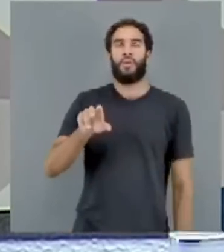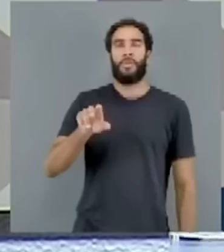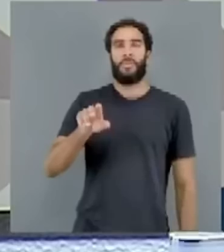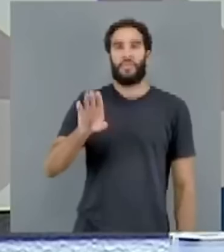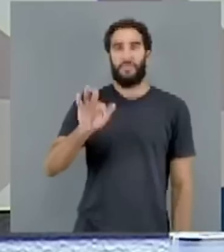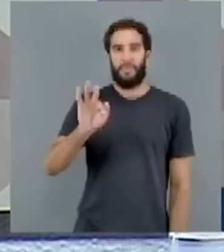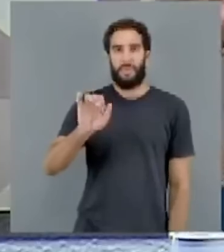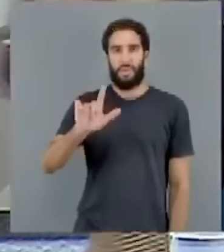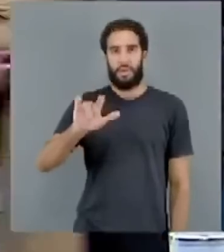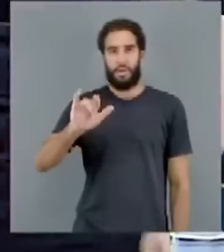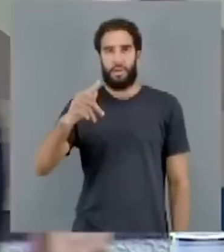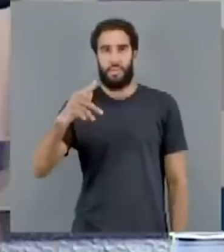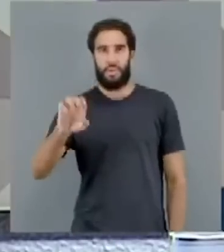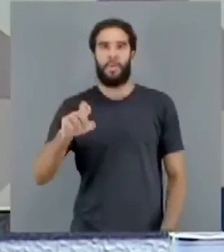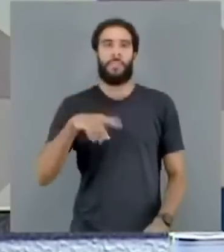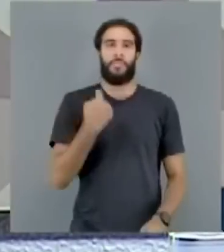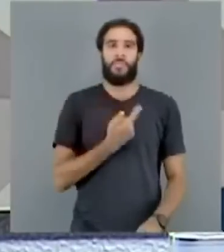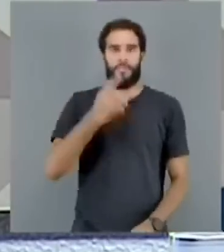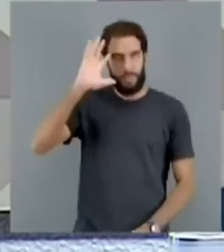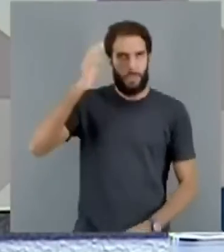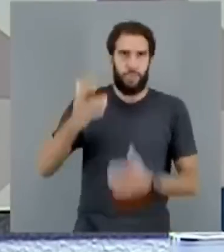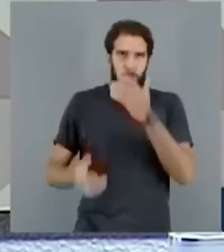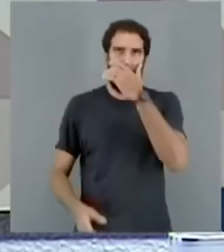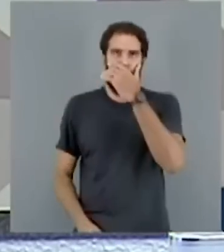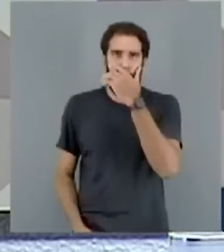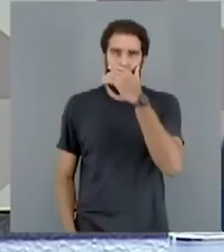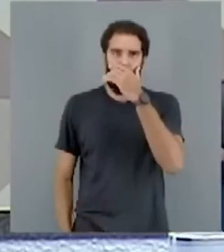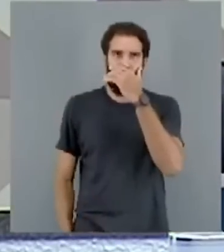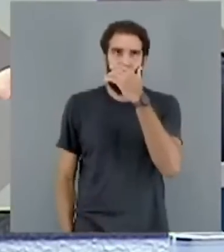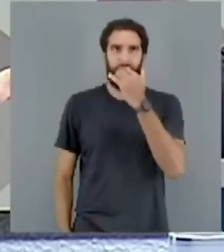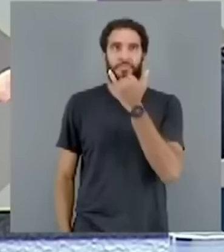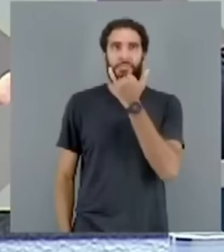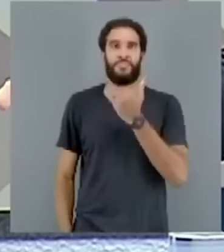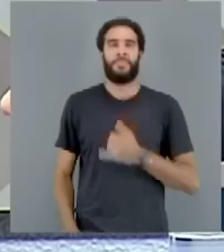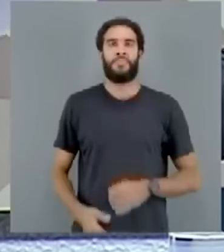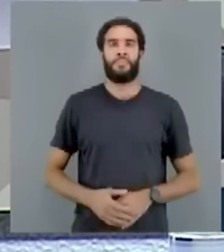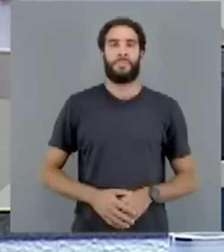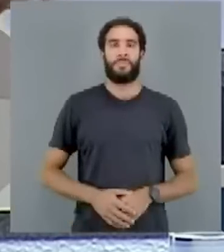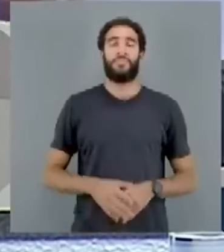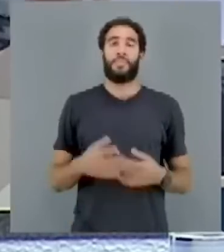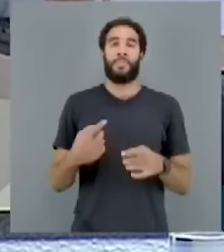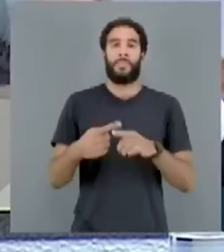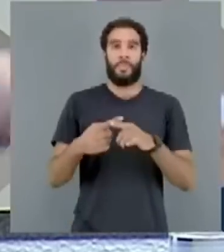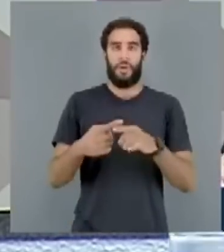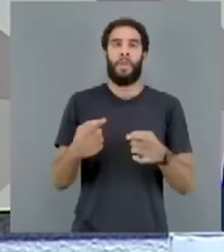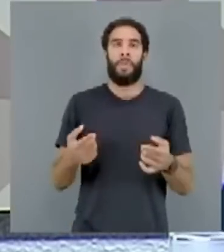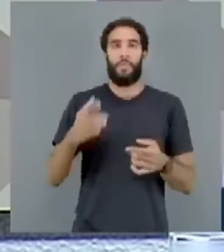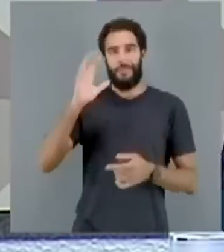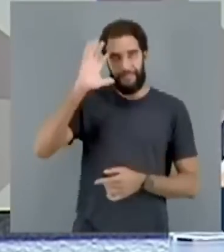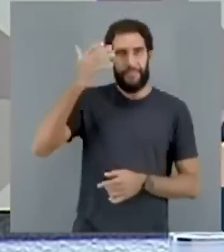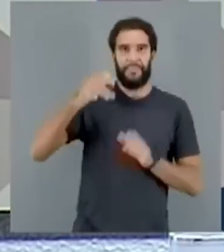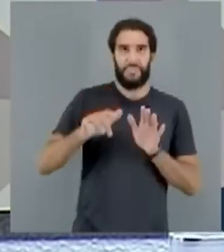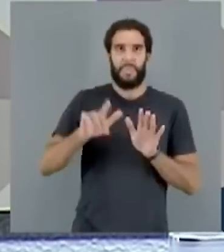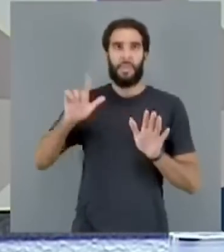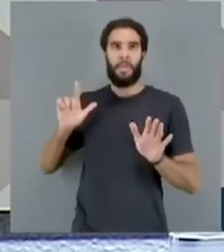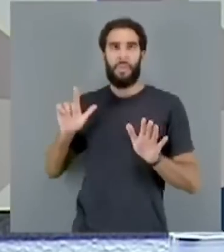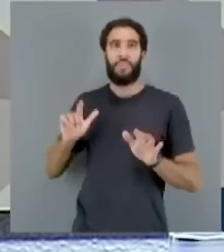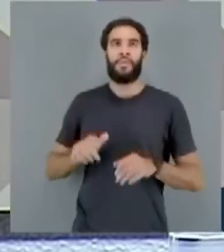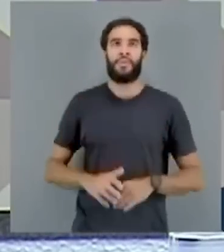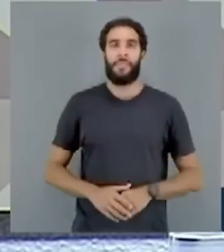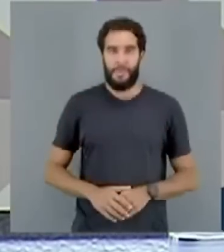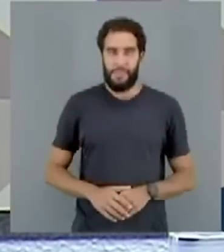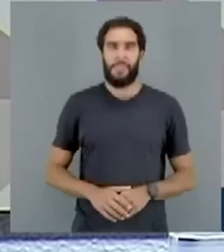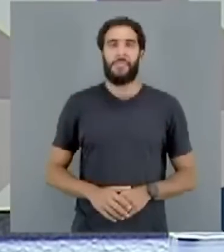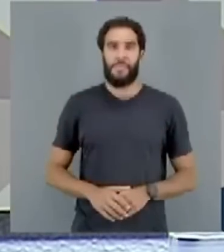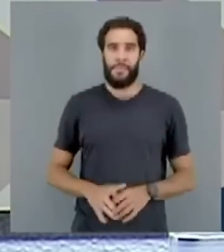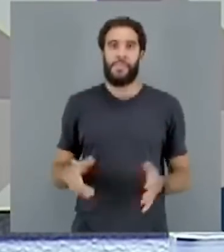decidir. E decide no sentido de indeferir a presente questão de ordem, haja vista decisões anteriores